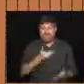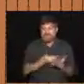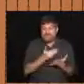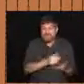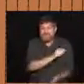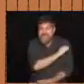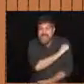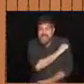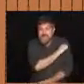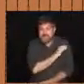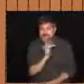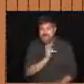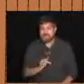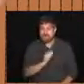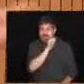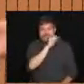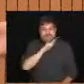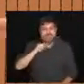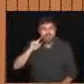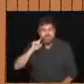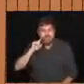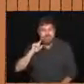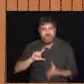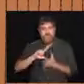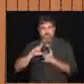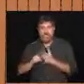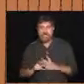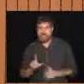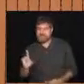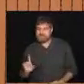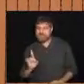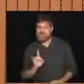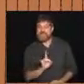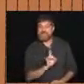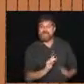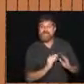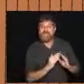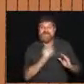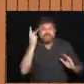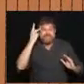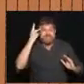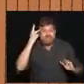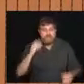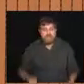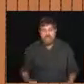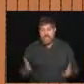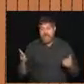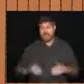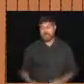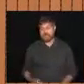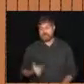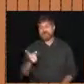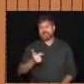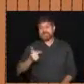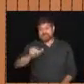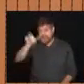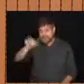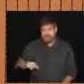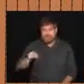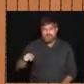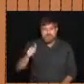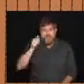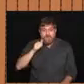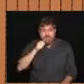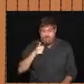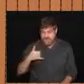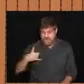tempo ali na São Leopoldo Mandic, depois foi para a residência dos familiares em São Paulo. Agora, o segundo caso É uma mulher de